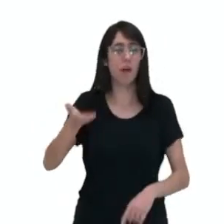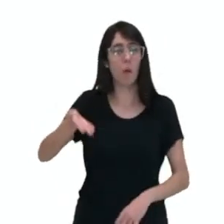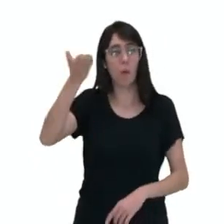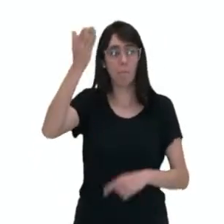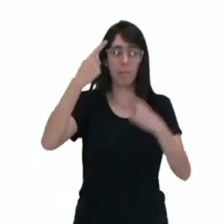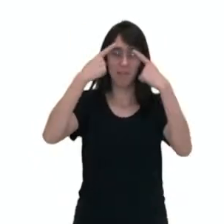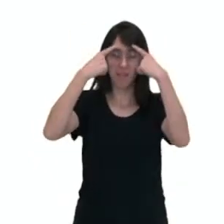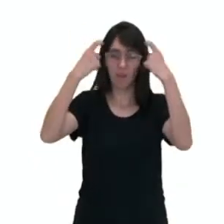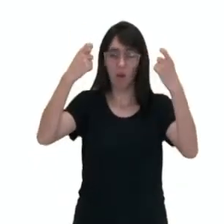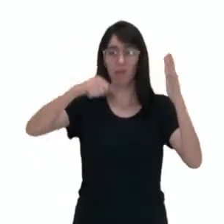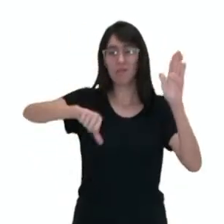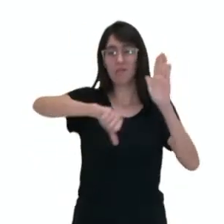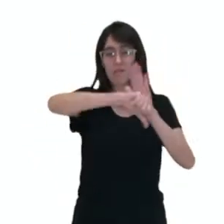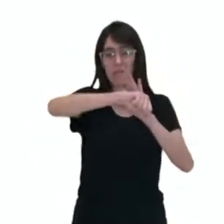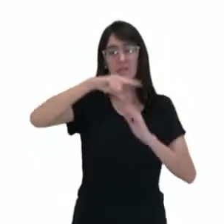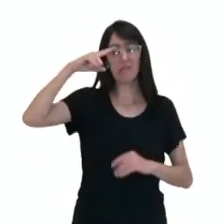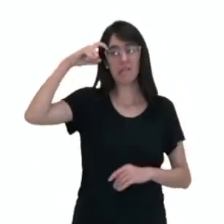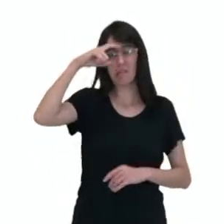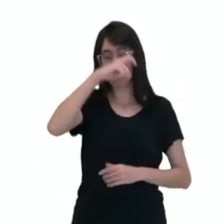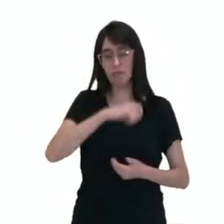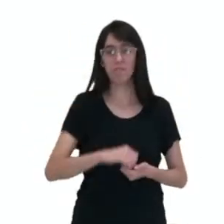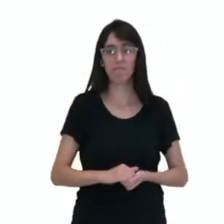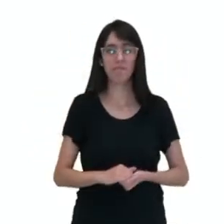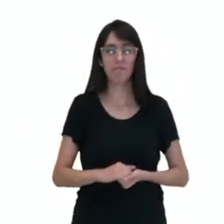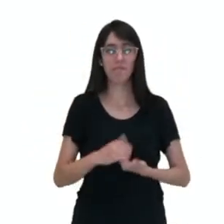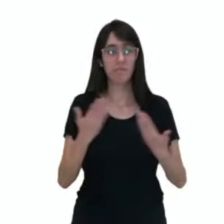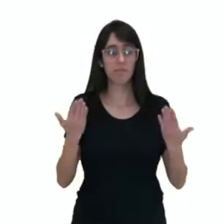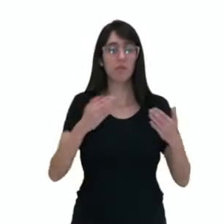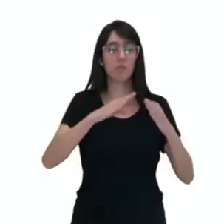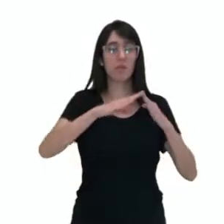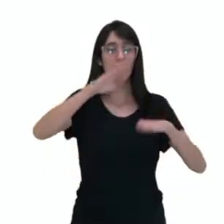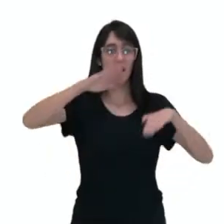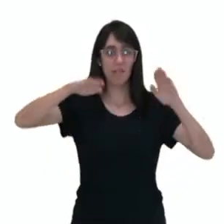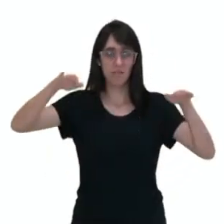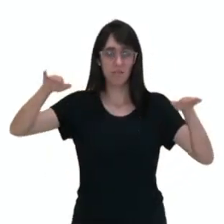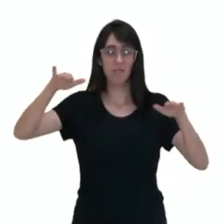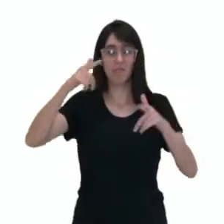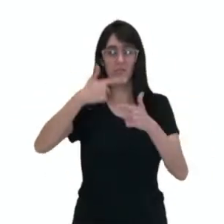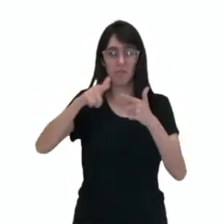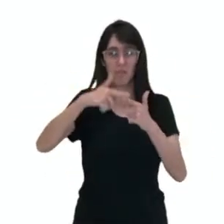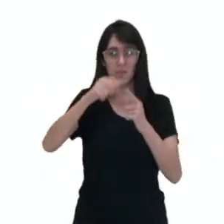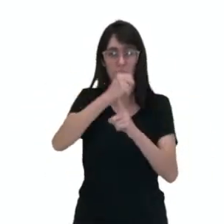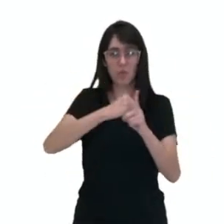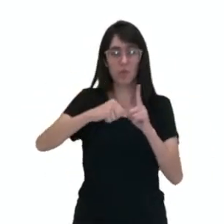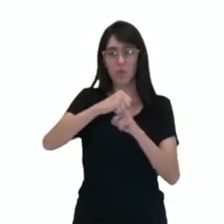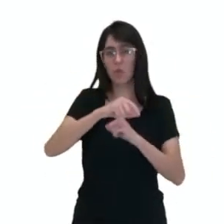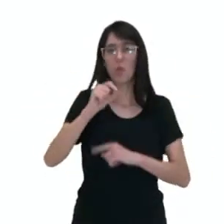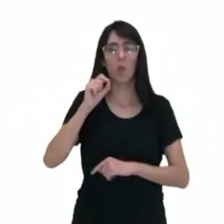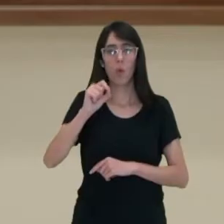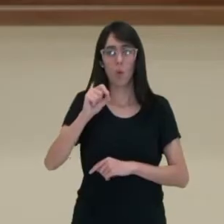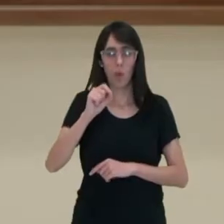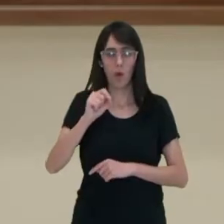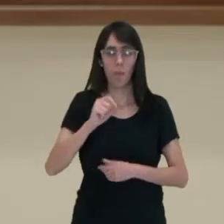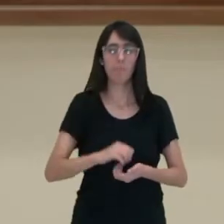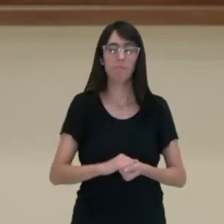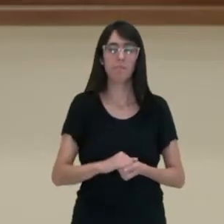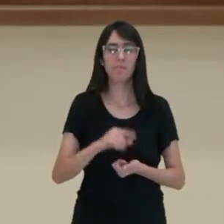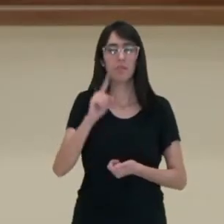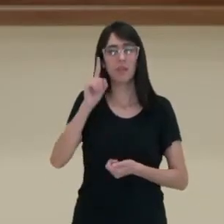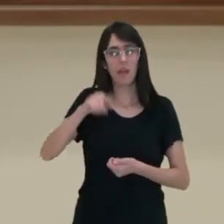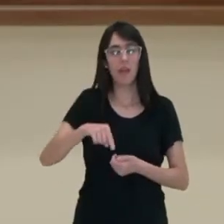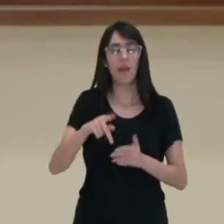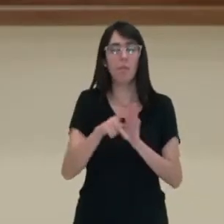e criminalidade. Então, veja, discutir desigualdades sociais, entrar em uma temática clássica de estudos